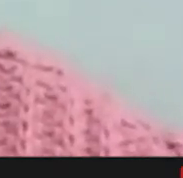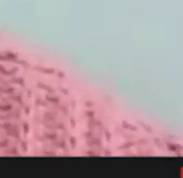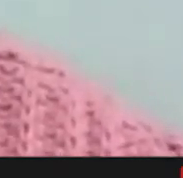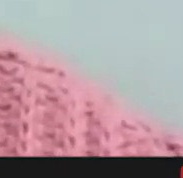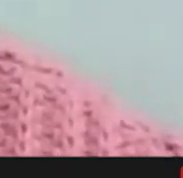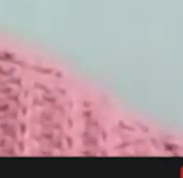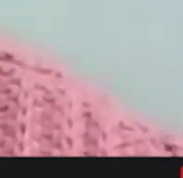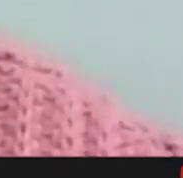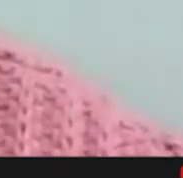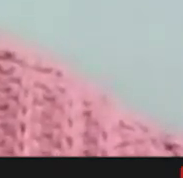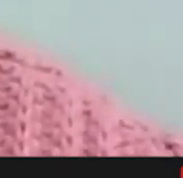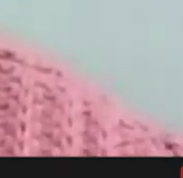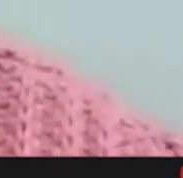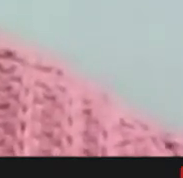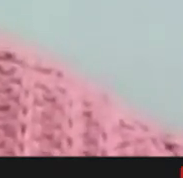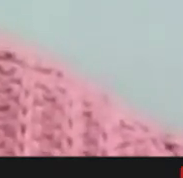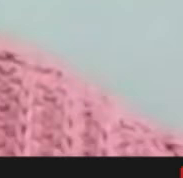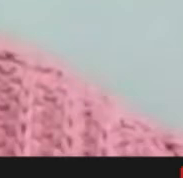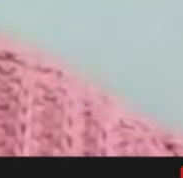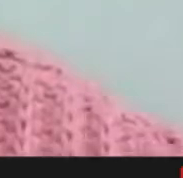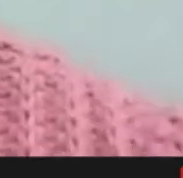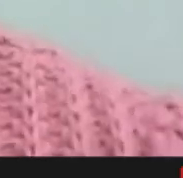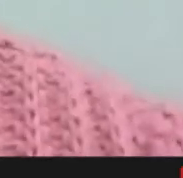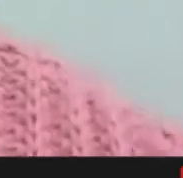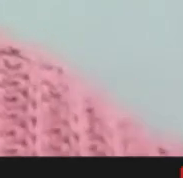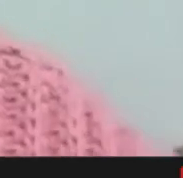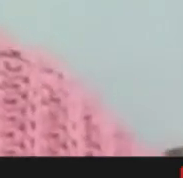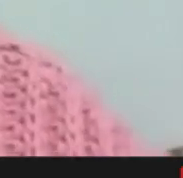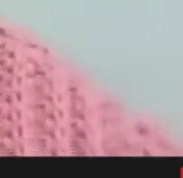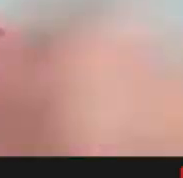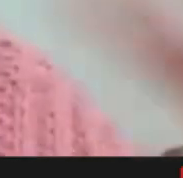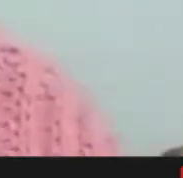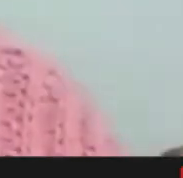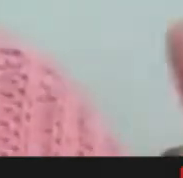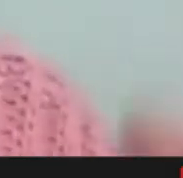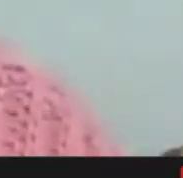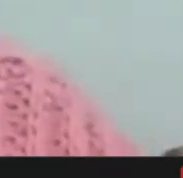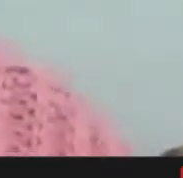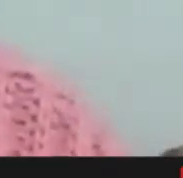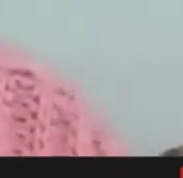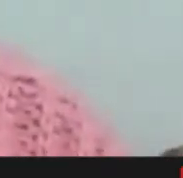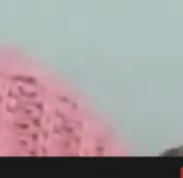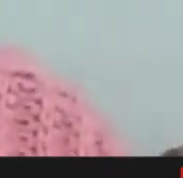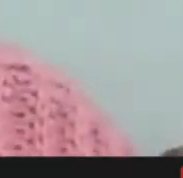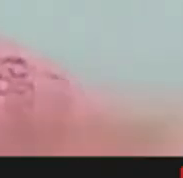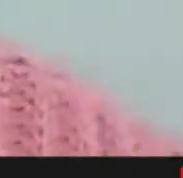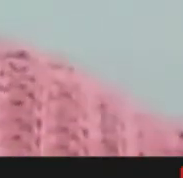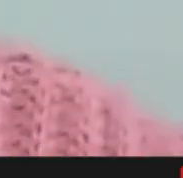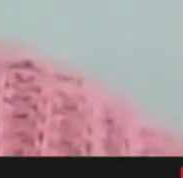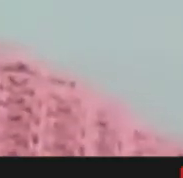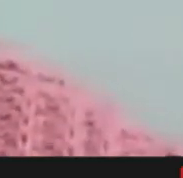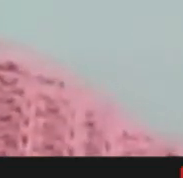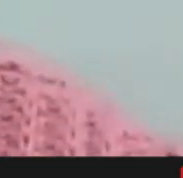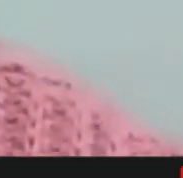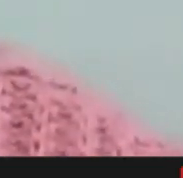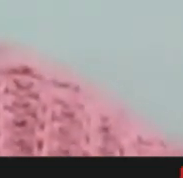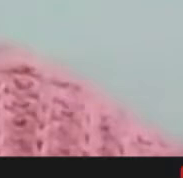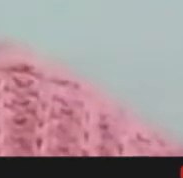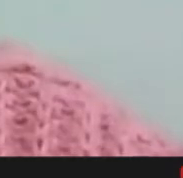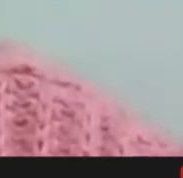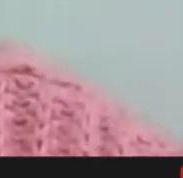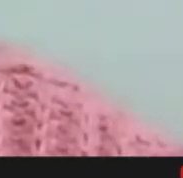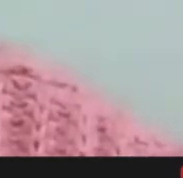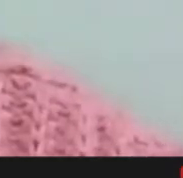né, nessa infecção, que é o fato desse vírus não se mostrar, né? Grande parte das